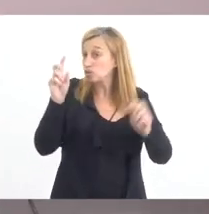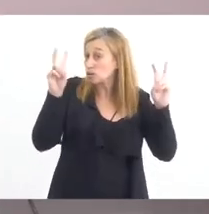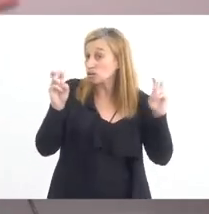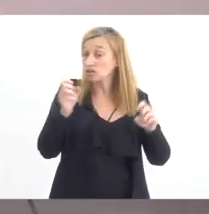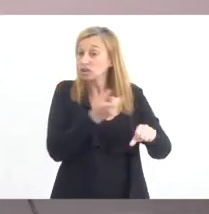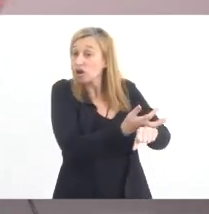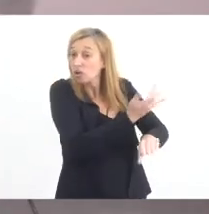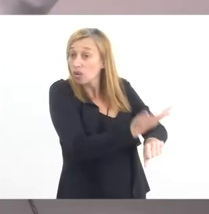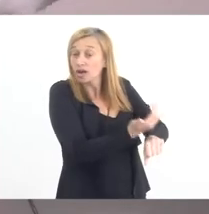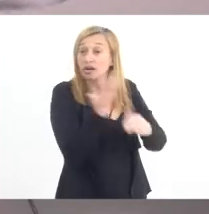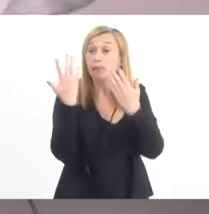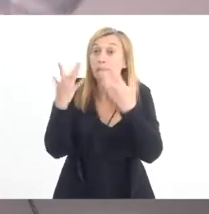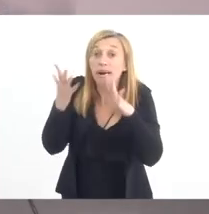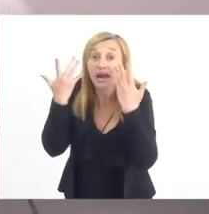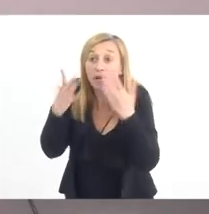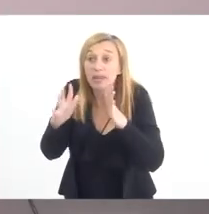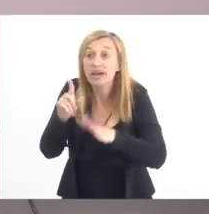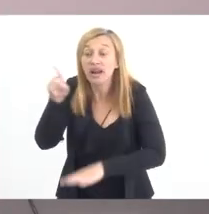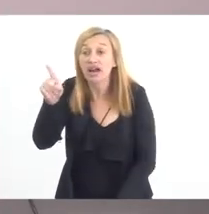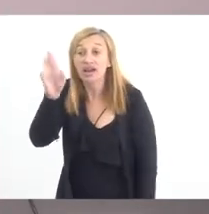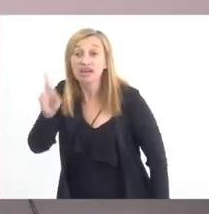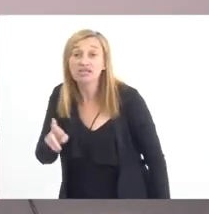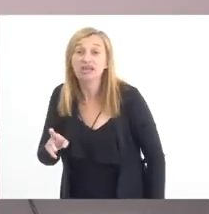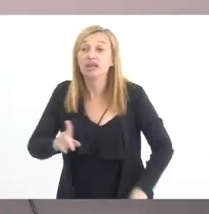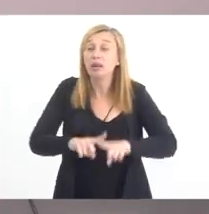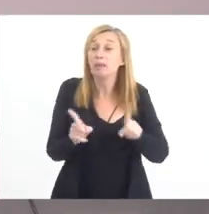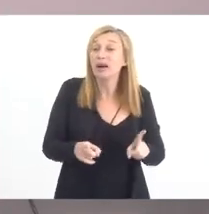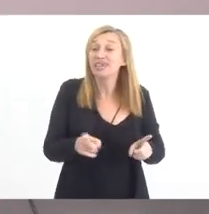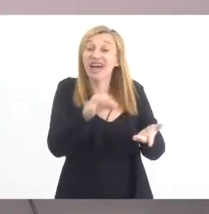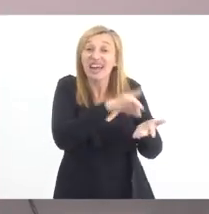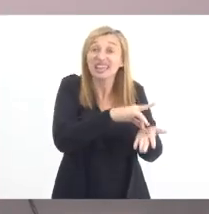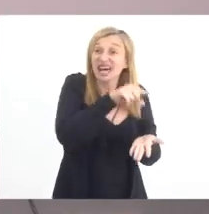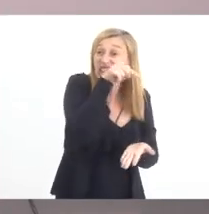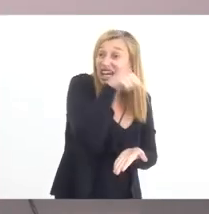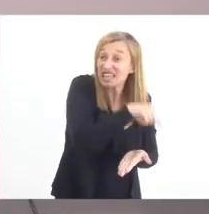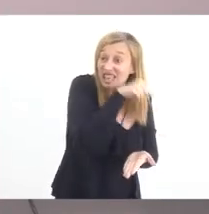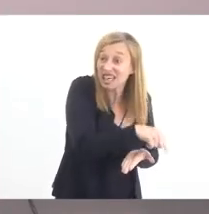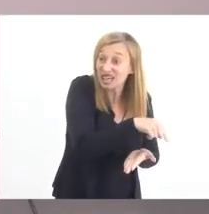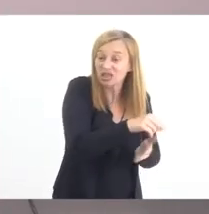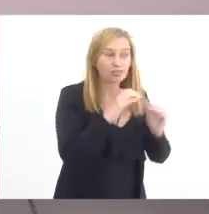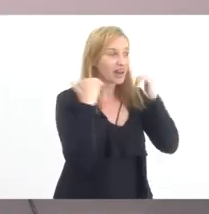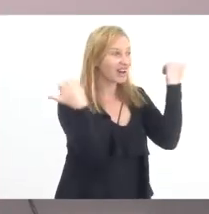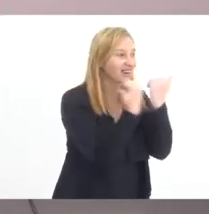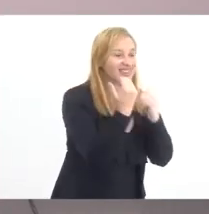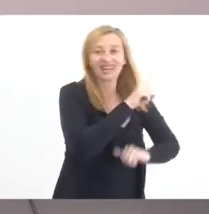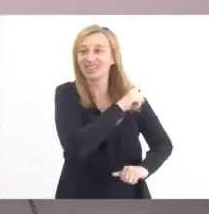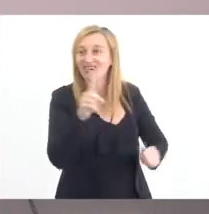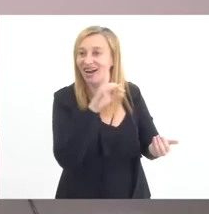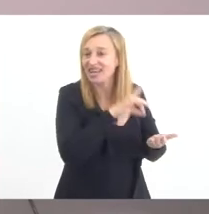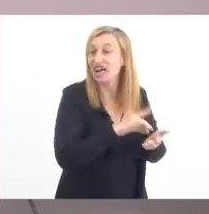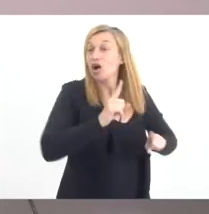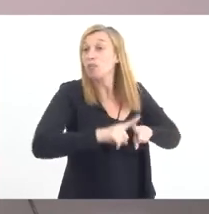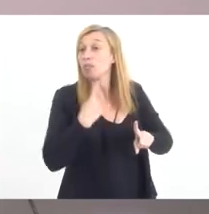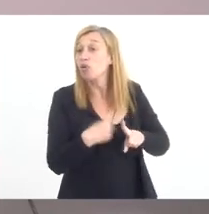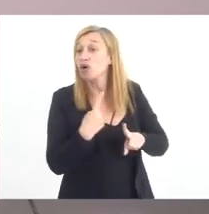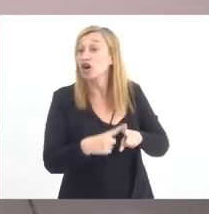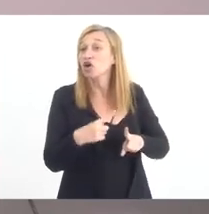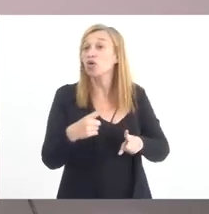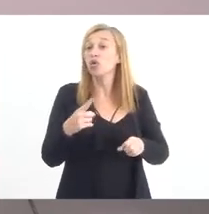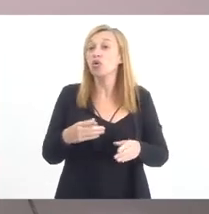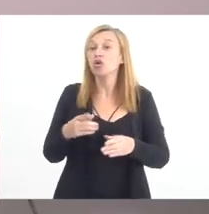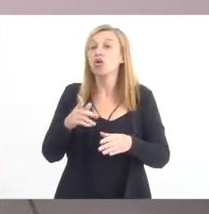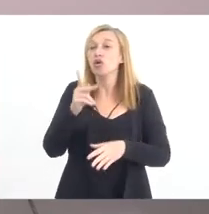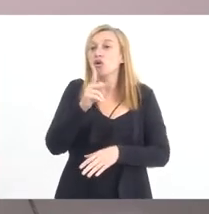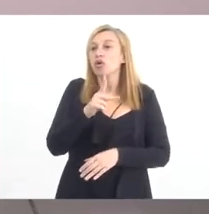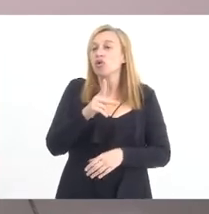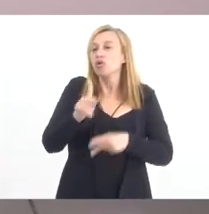UERJ, parabéns para a UERJ lá em Resende. Mas não é a realidade da UERJ aqui no Maracanã, porque o povo da Zona Oeste não consegue passar para a